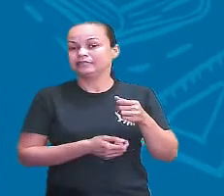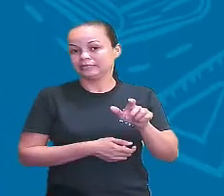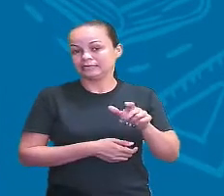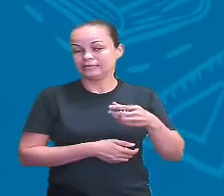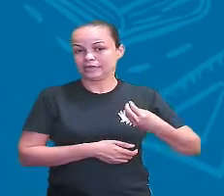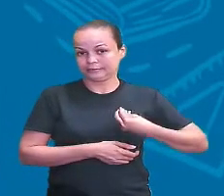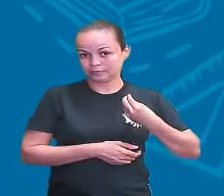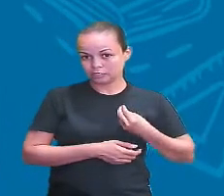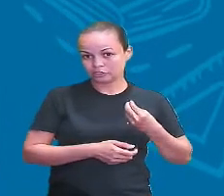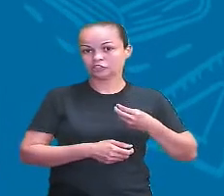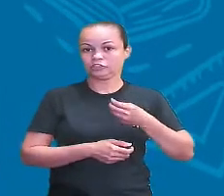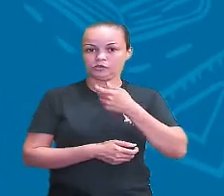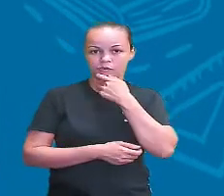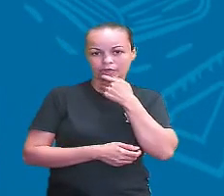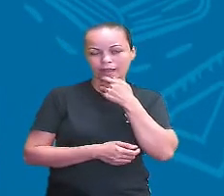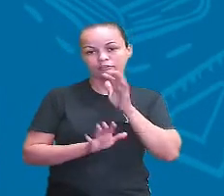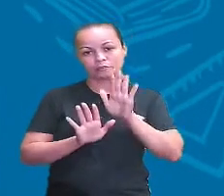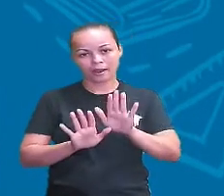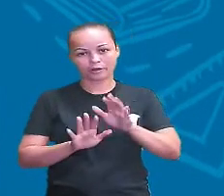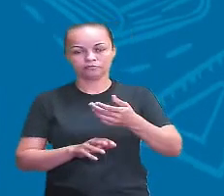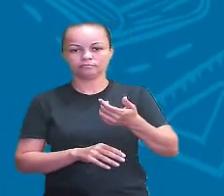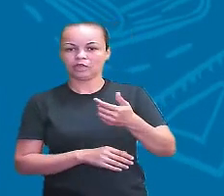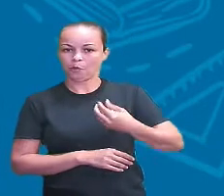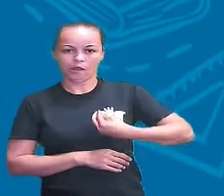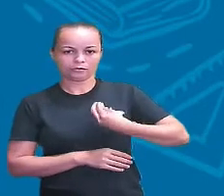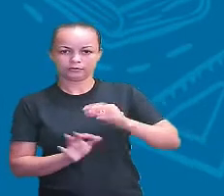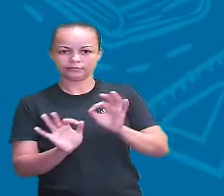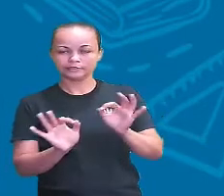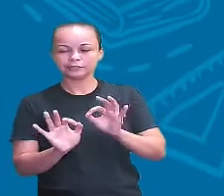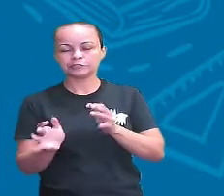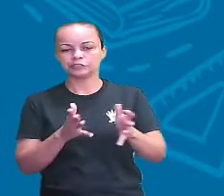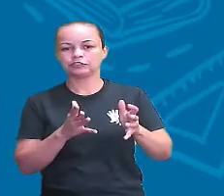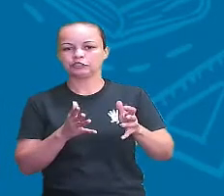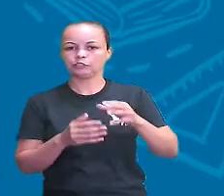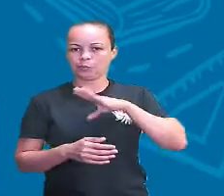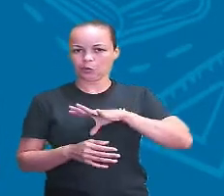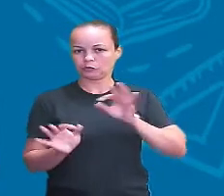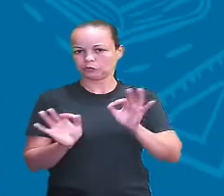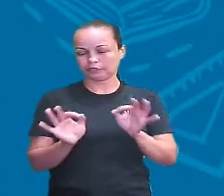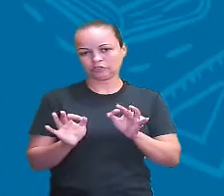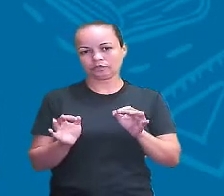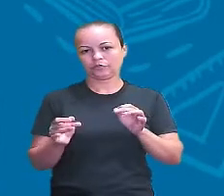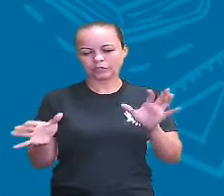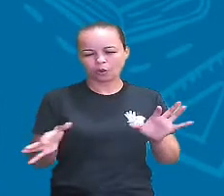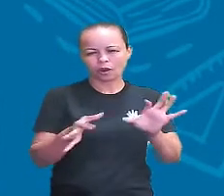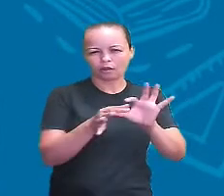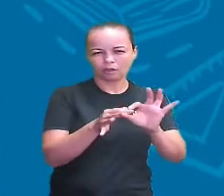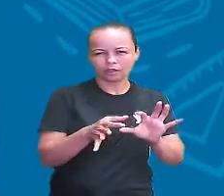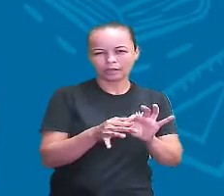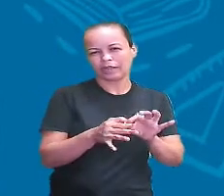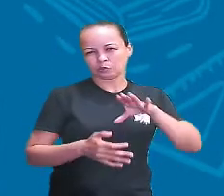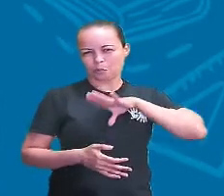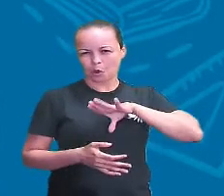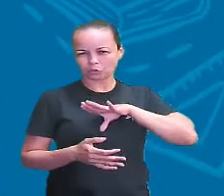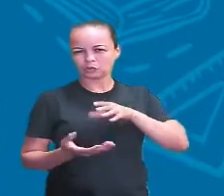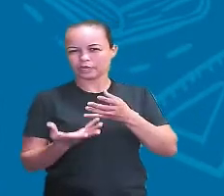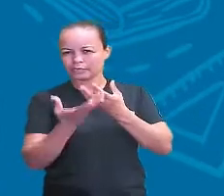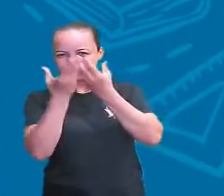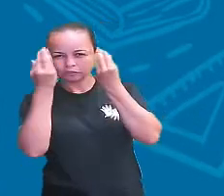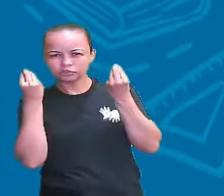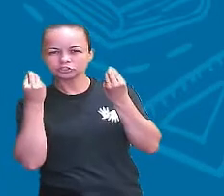portuguesa. Então, é algo que a gente precisa se policiar, porque a gente não pode estar ligadinho com o português e